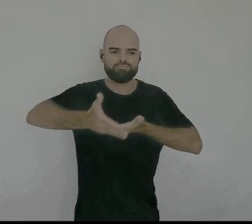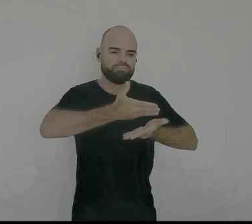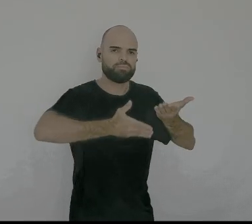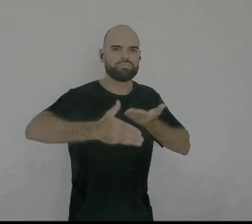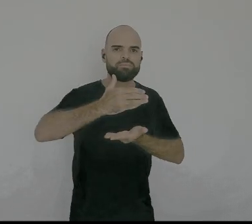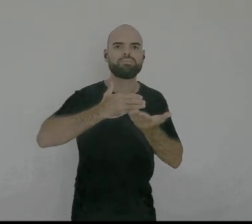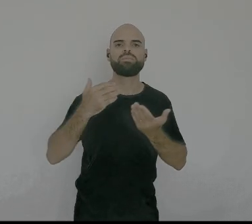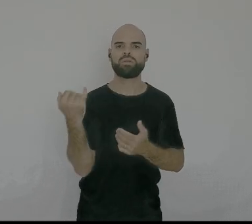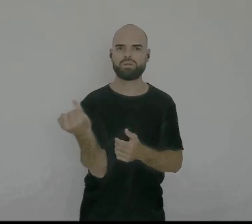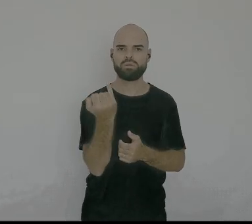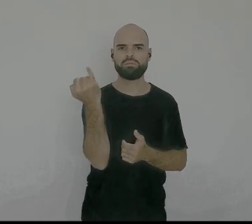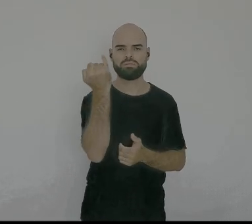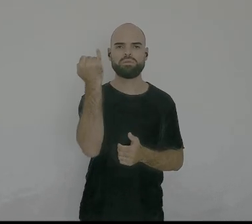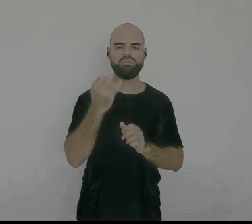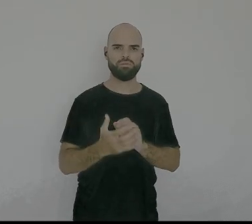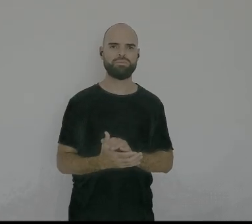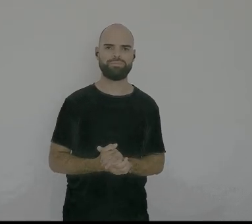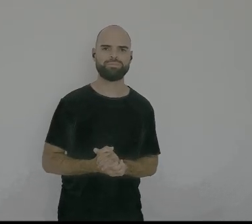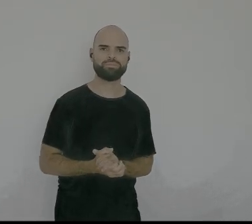informações e pessoas.